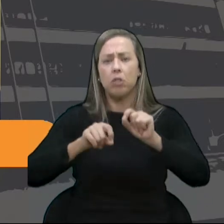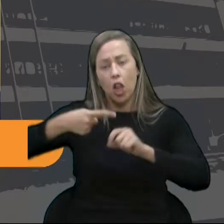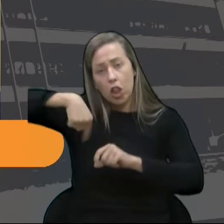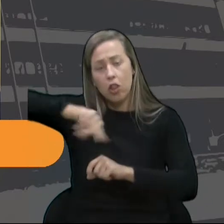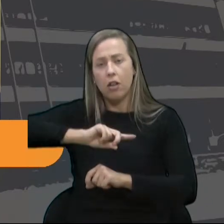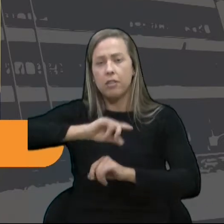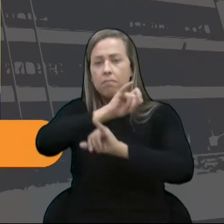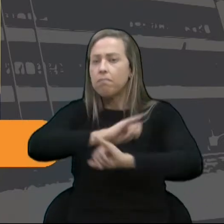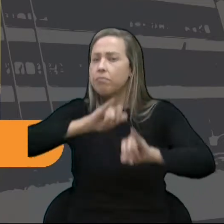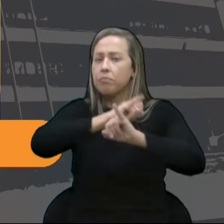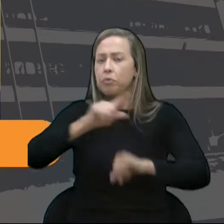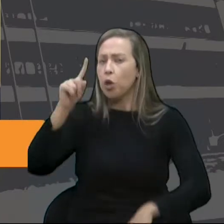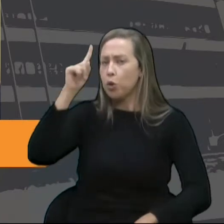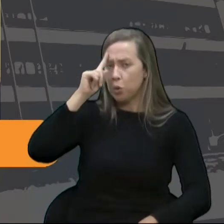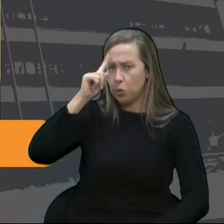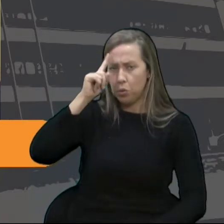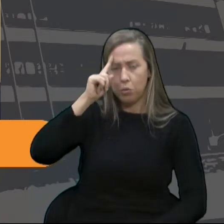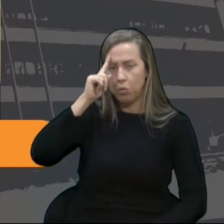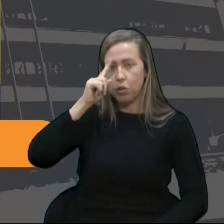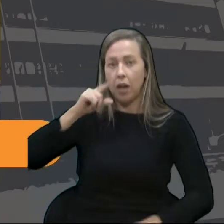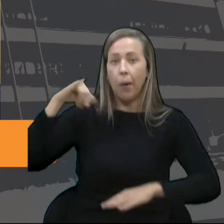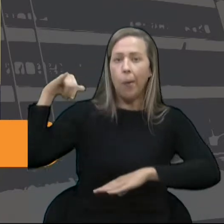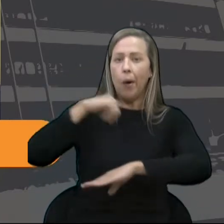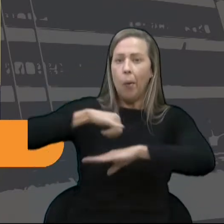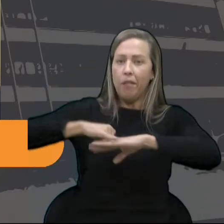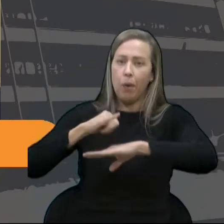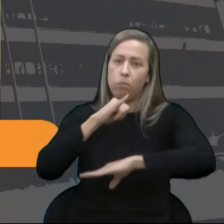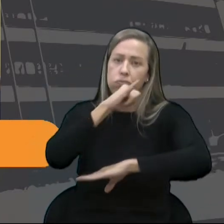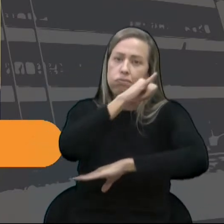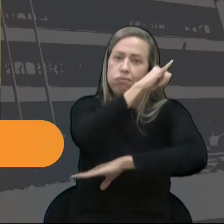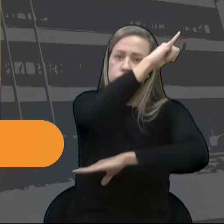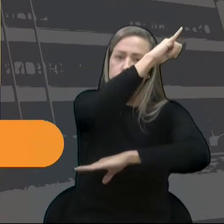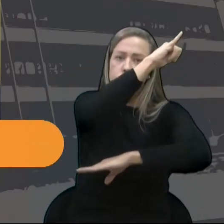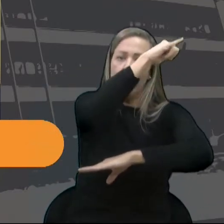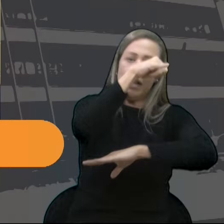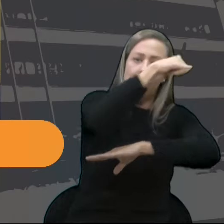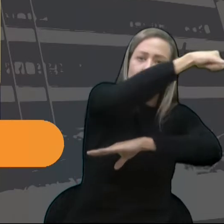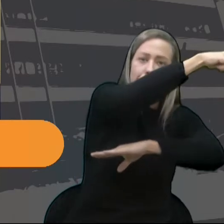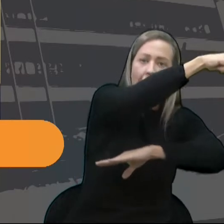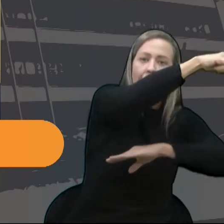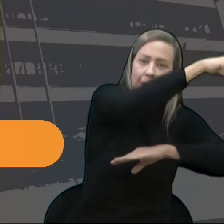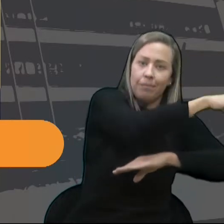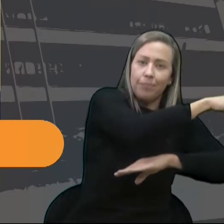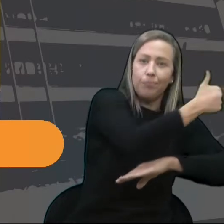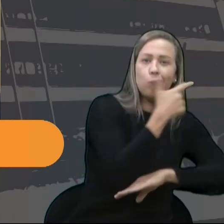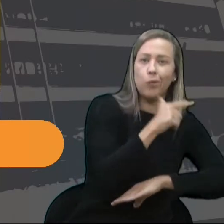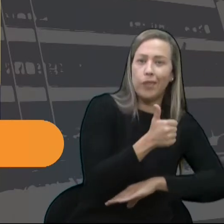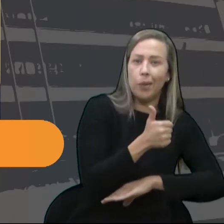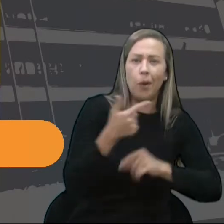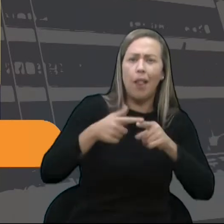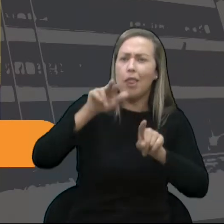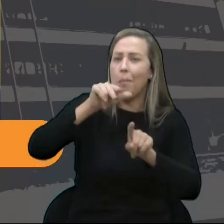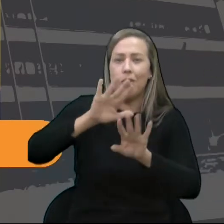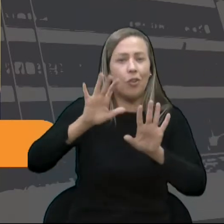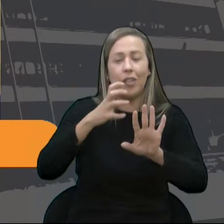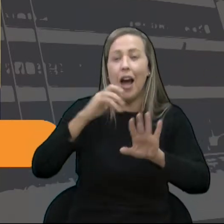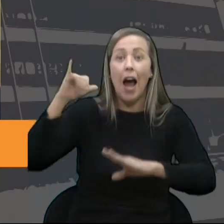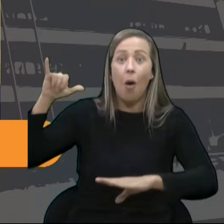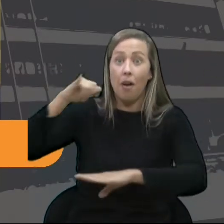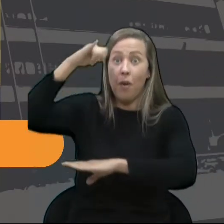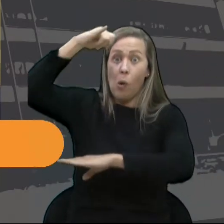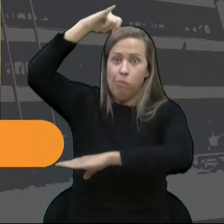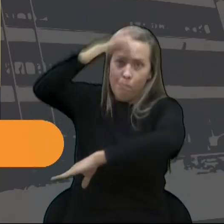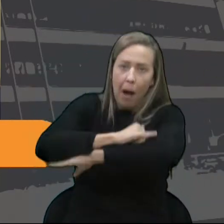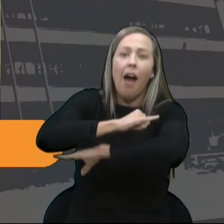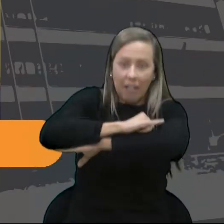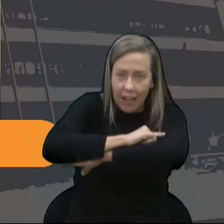não divulgamos todo dia que o avião decolou do aeroporto e chegou ao seu destino, né? Normalmente, infelizmente, o avião quando cai acaba